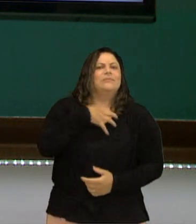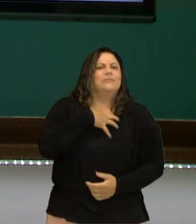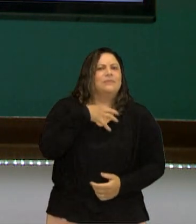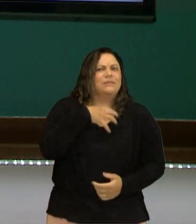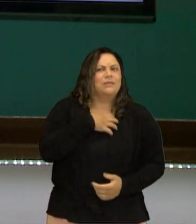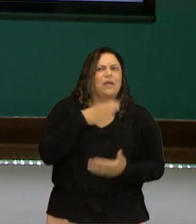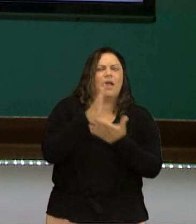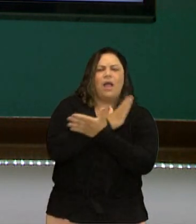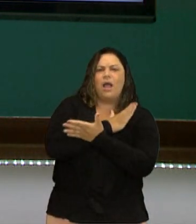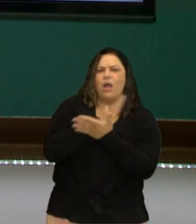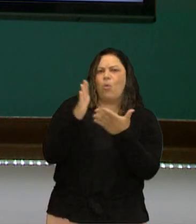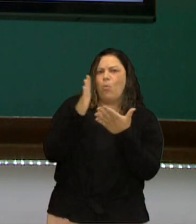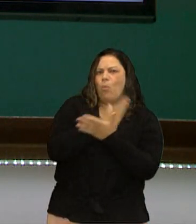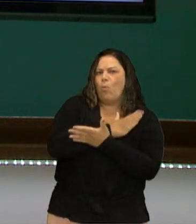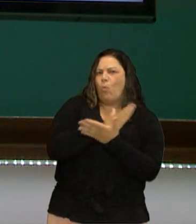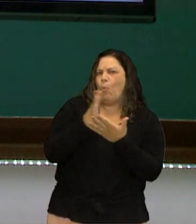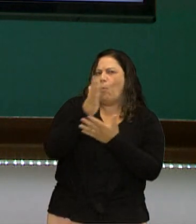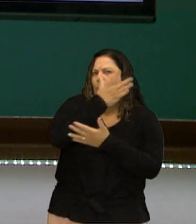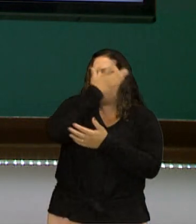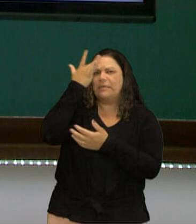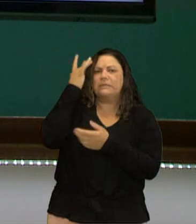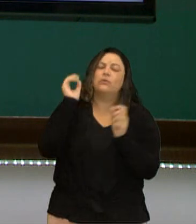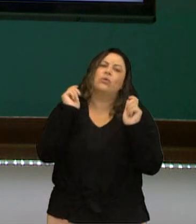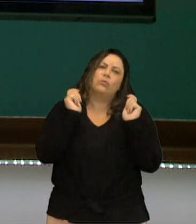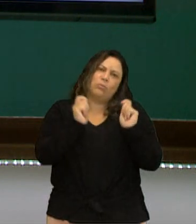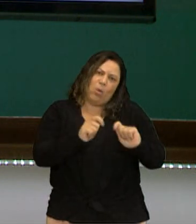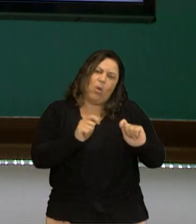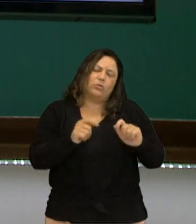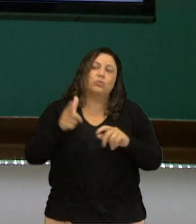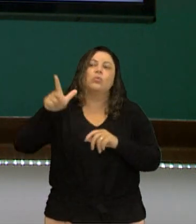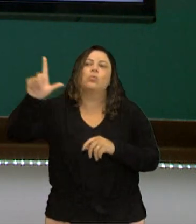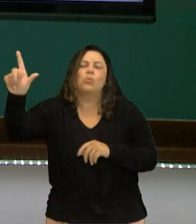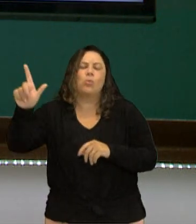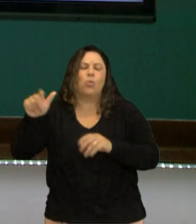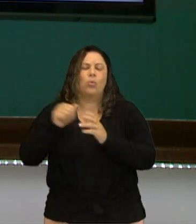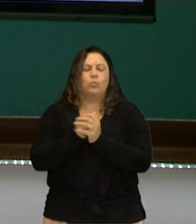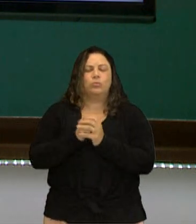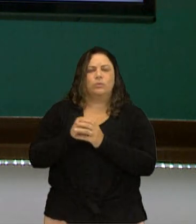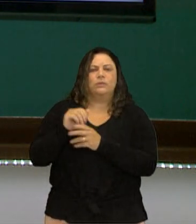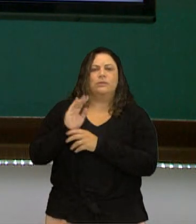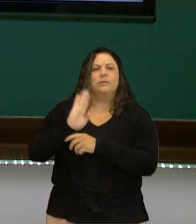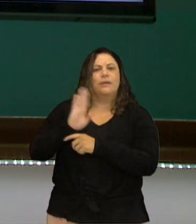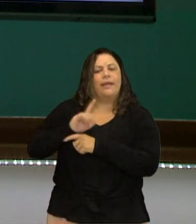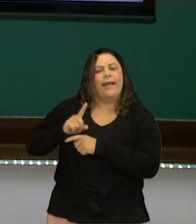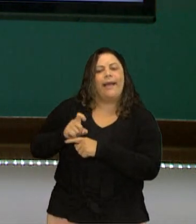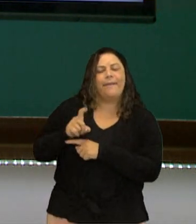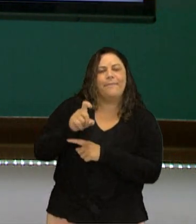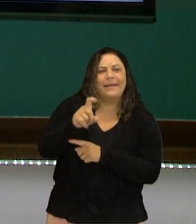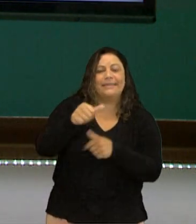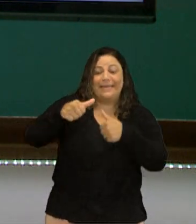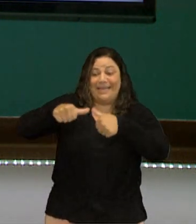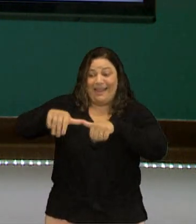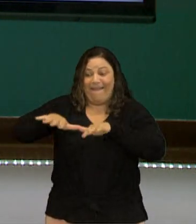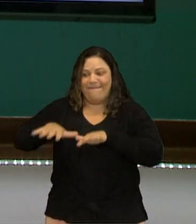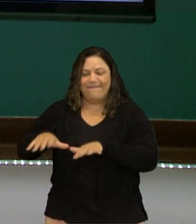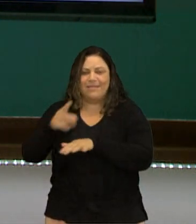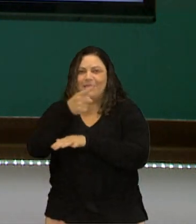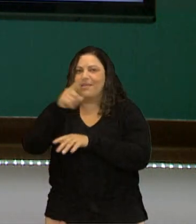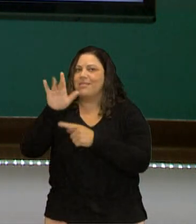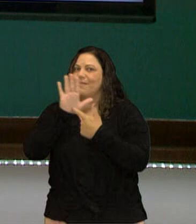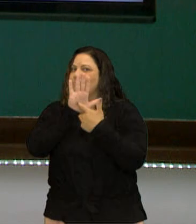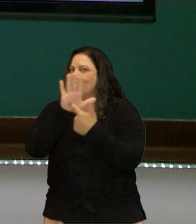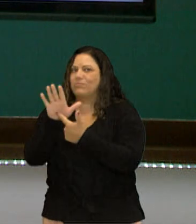algumas pessoas podem aparecer. Outras, essa bactéria fica no corpo e não apresenta. Ela